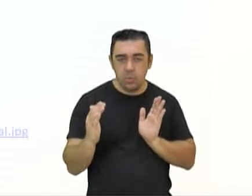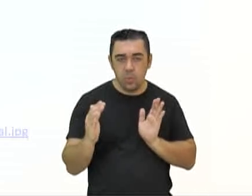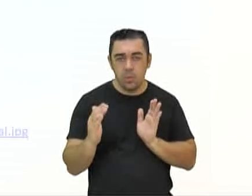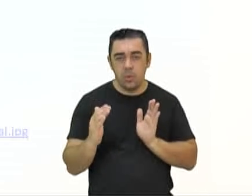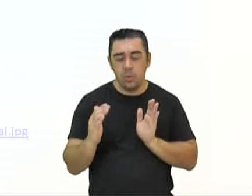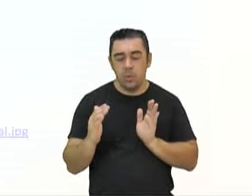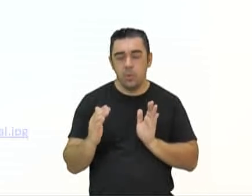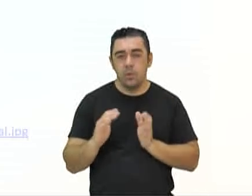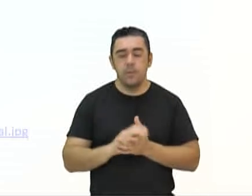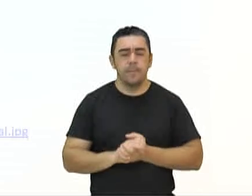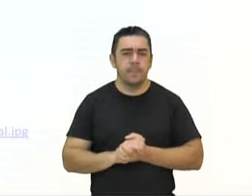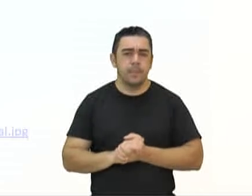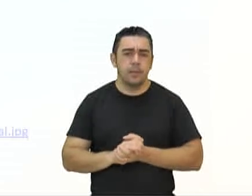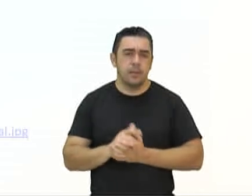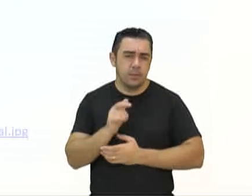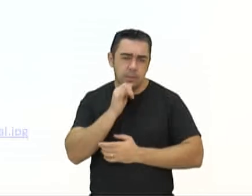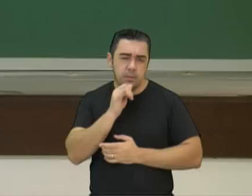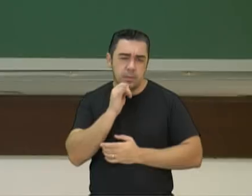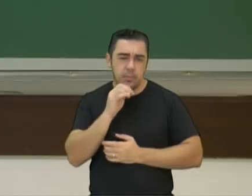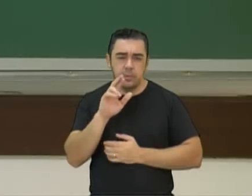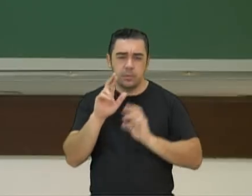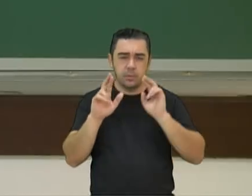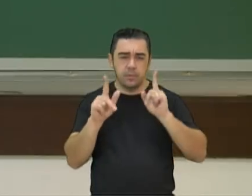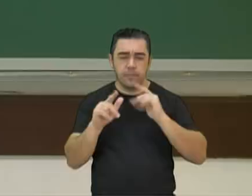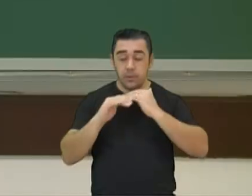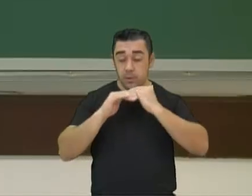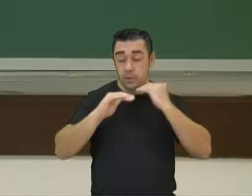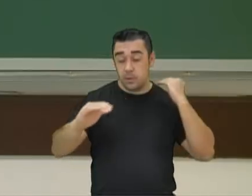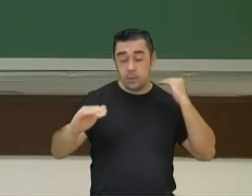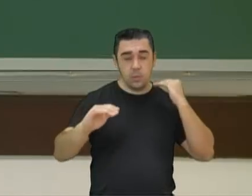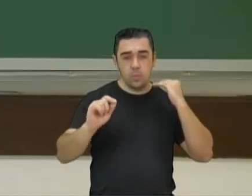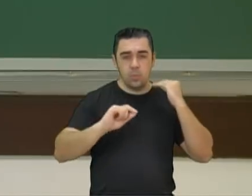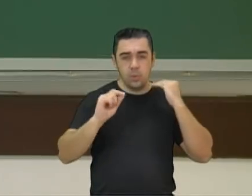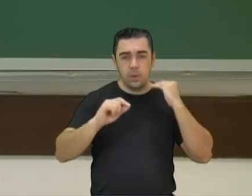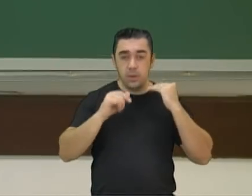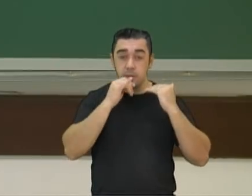E normalmente a quilha dessa prancha, ela fica no